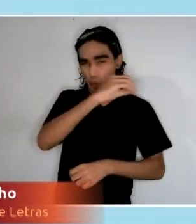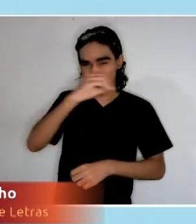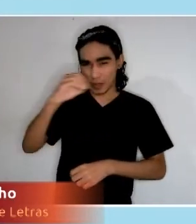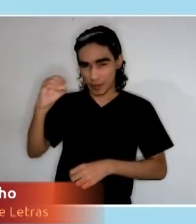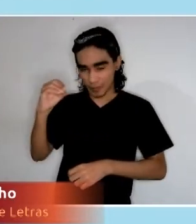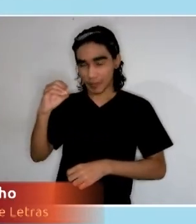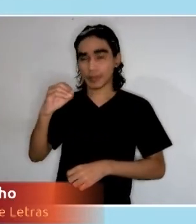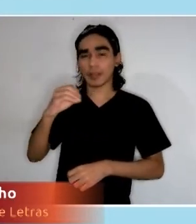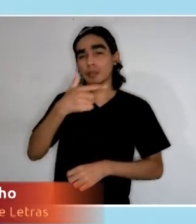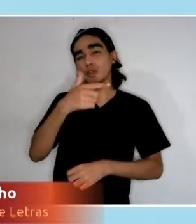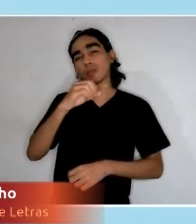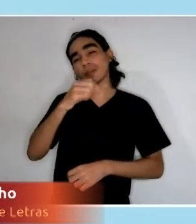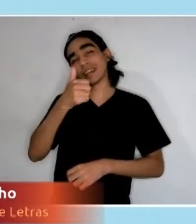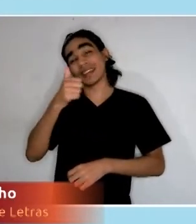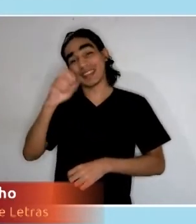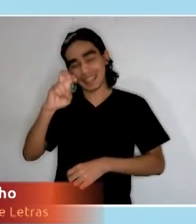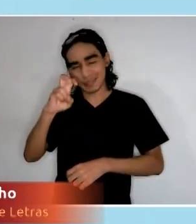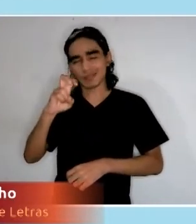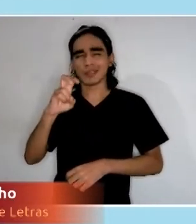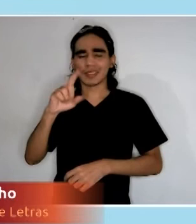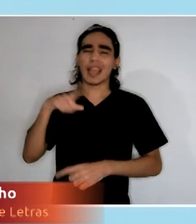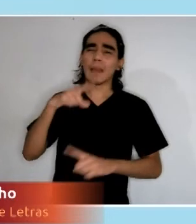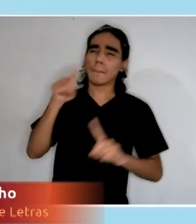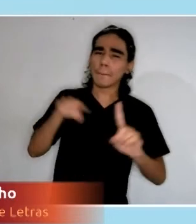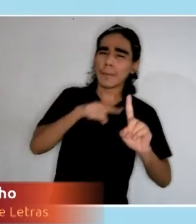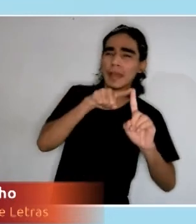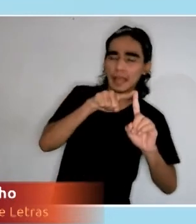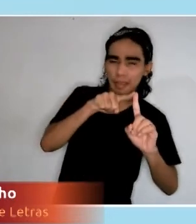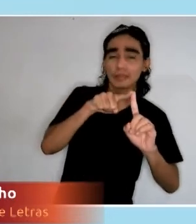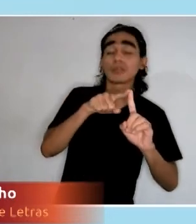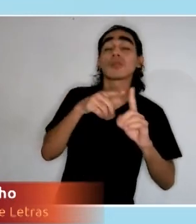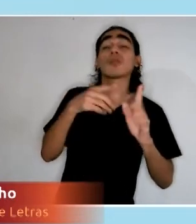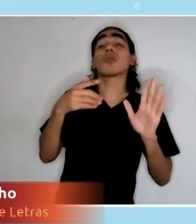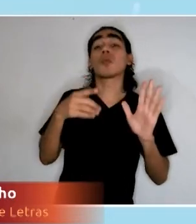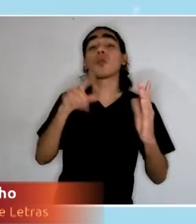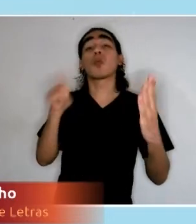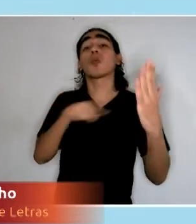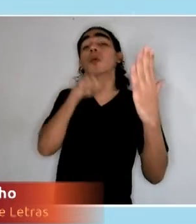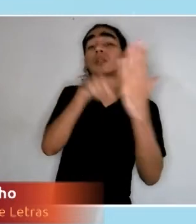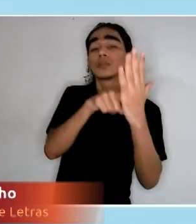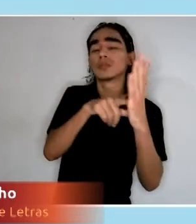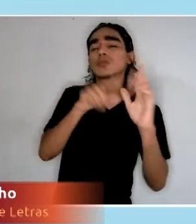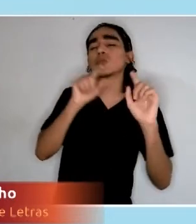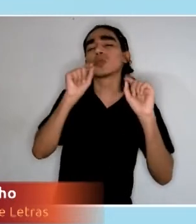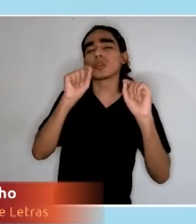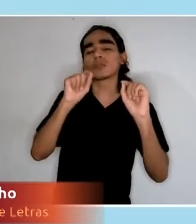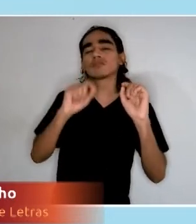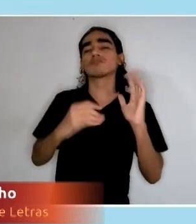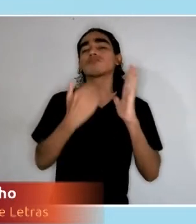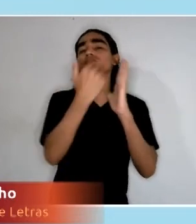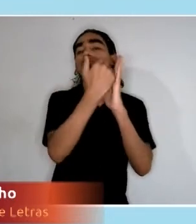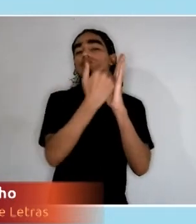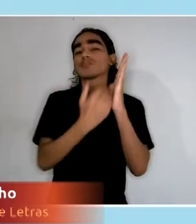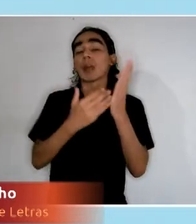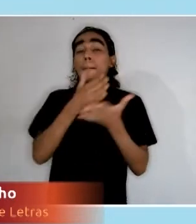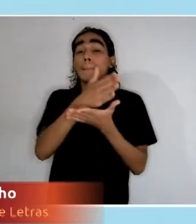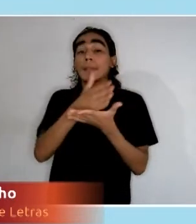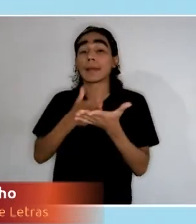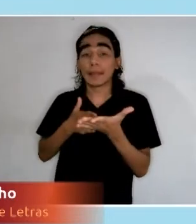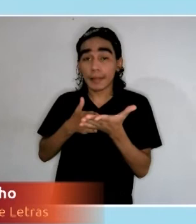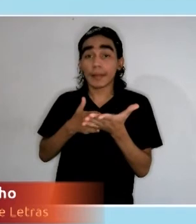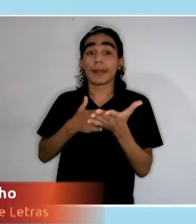países colocaram metas e objetivos, e um deles era para diminuir pela metade o número de pessoas